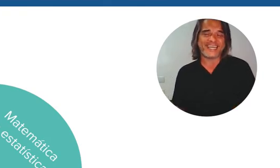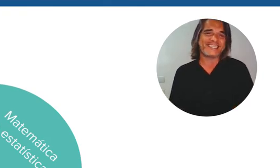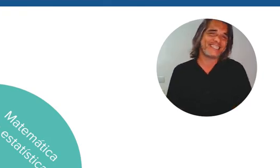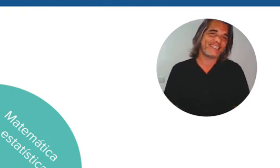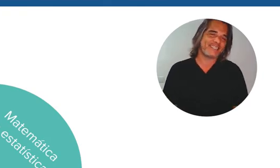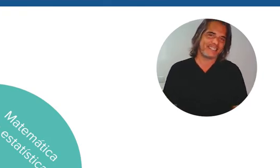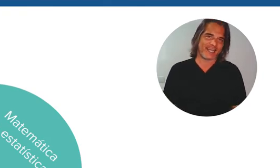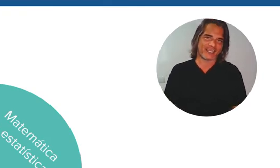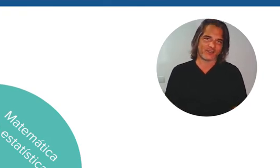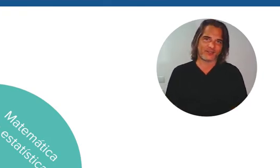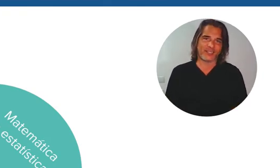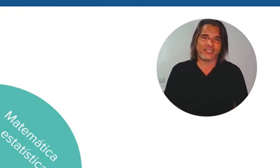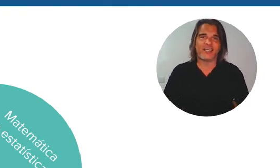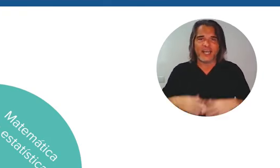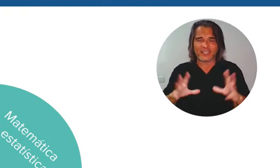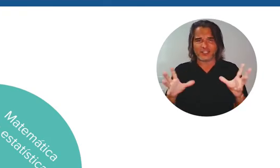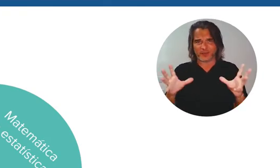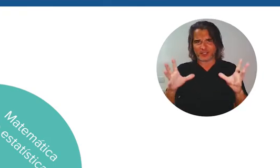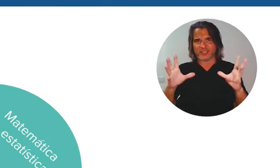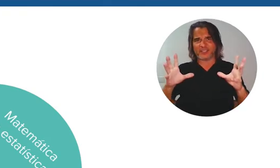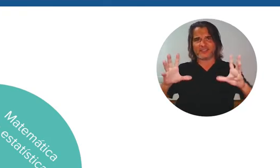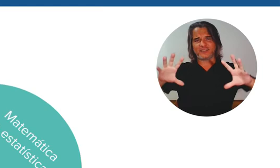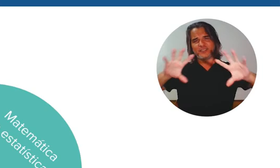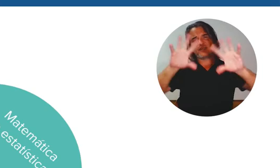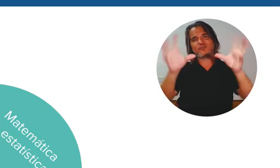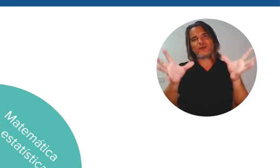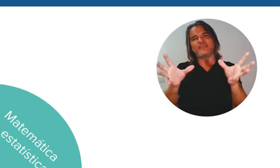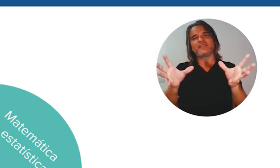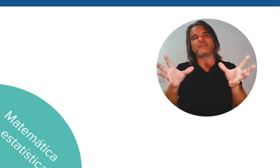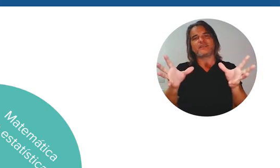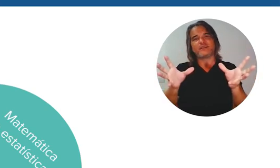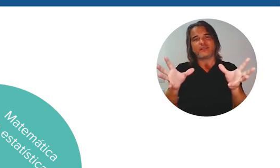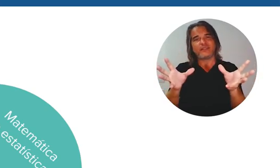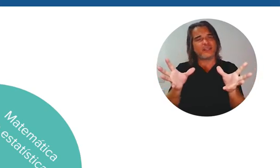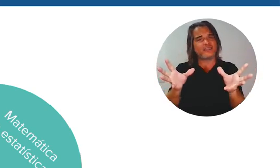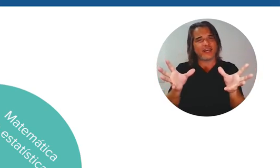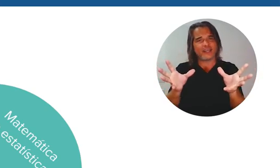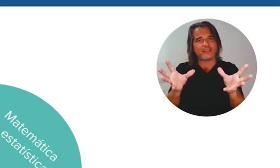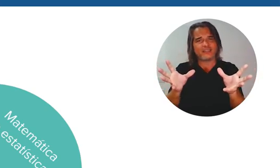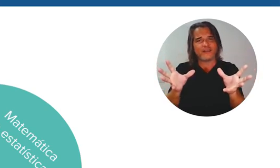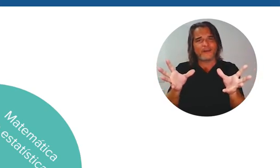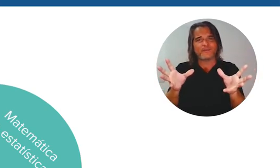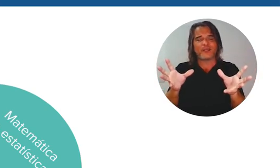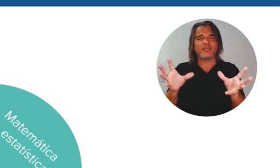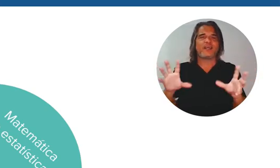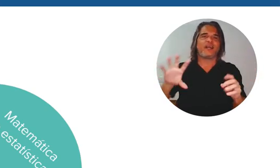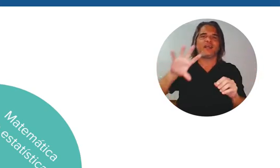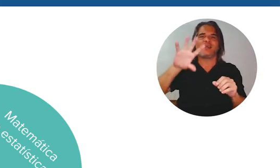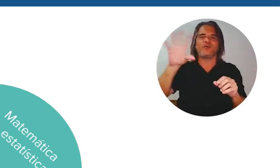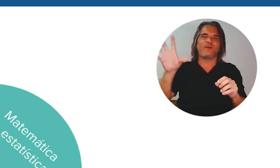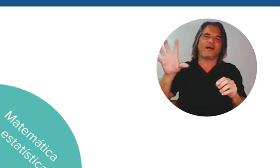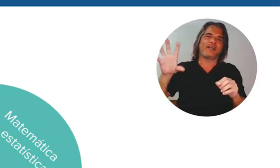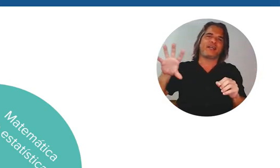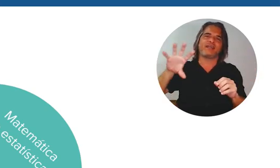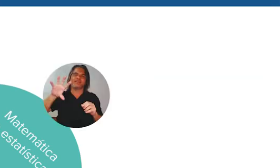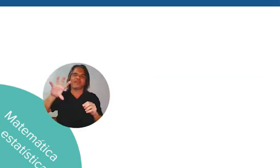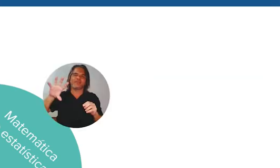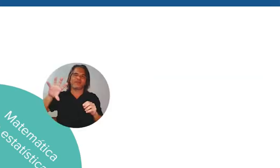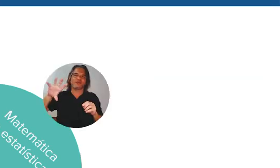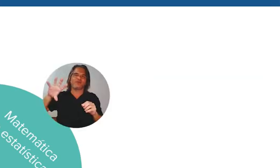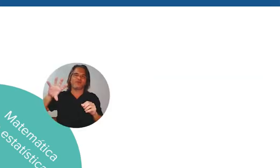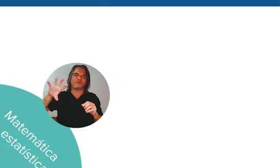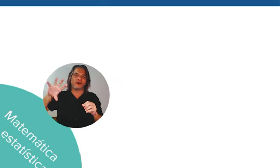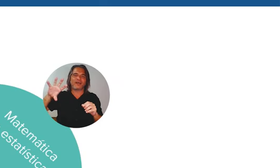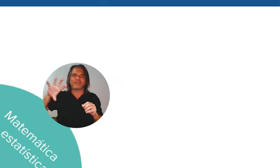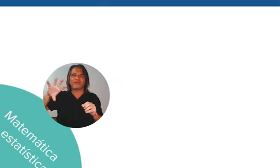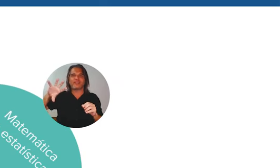Bom, então, o que é ciência de dados, né? A gente pode entender a ciência de dados como a intersecção entre três áreas, né? Uma área tem a